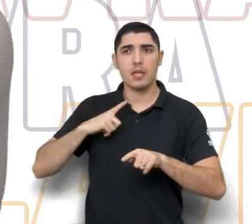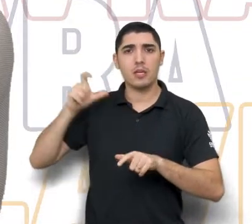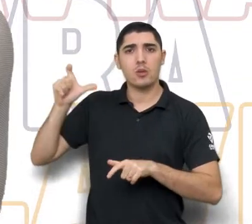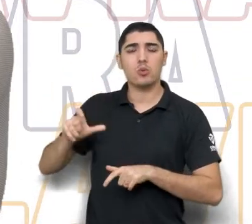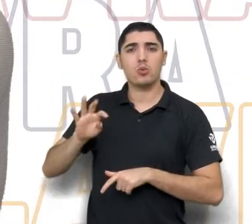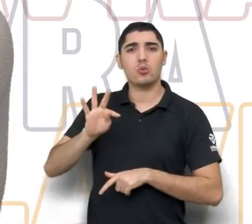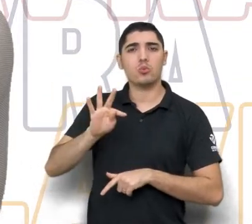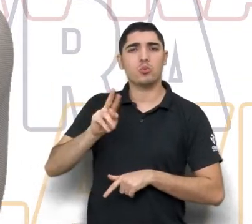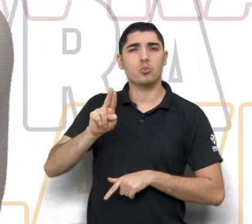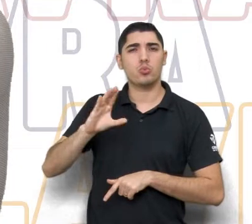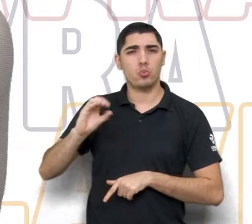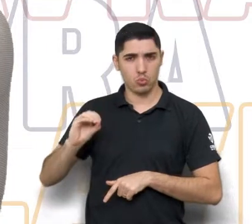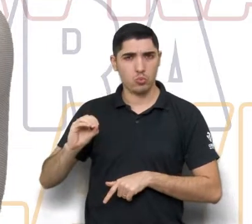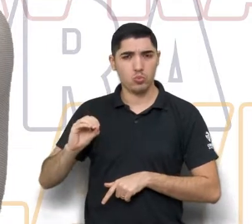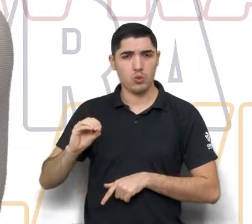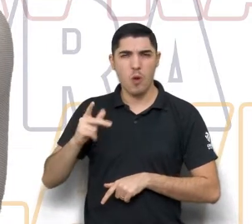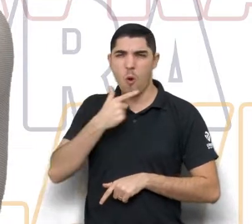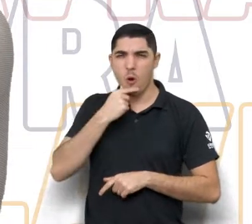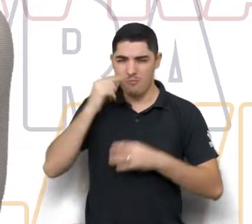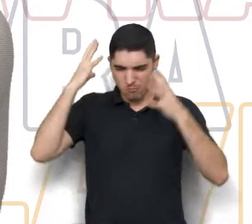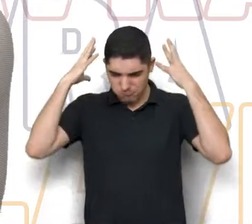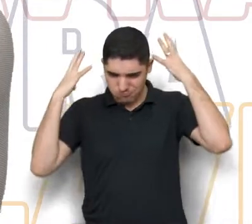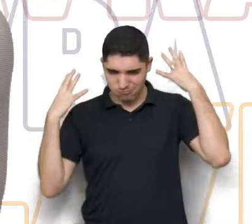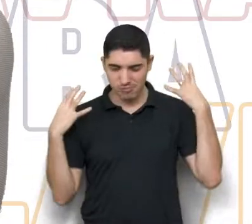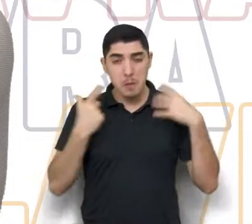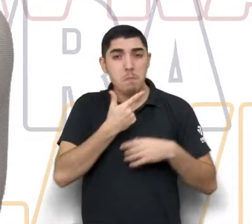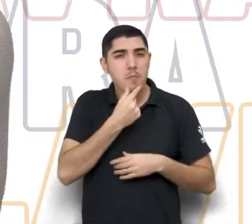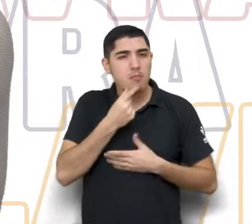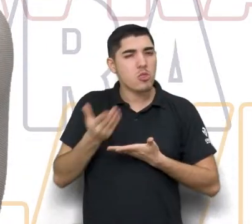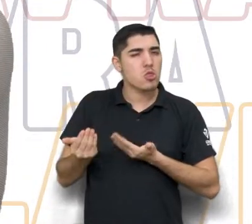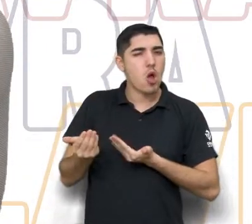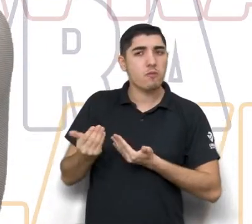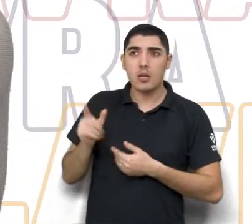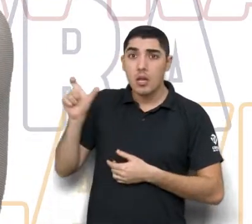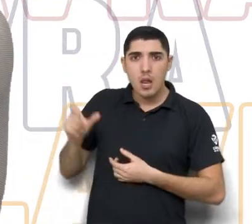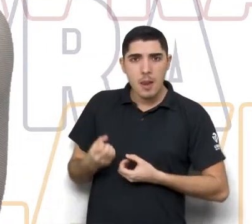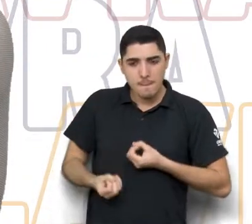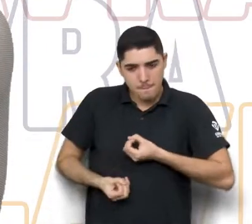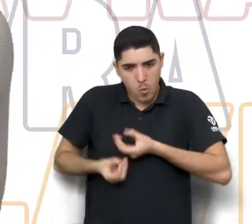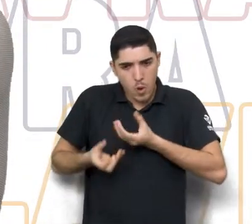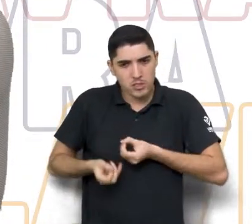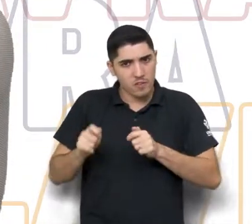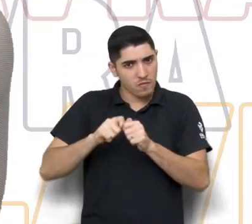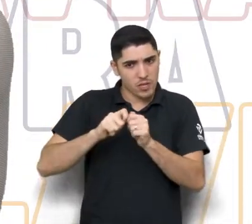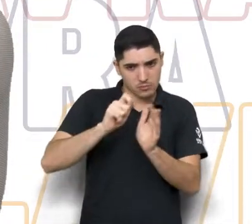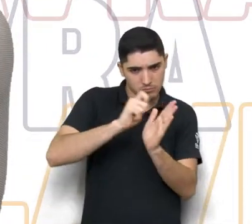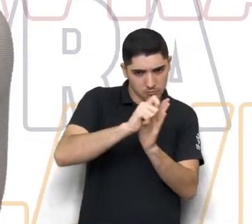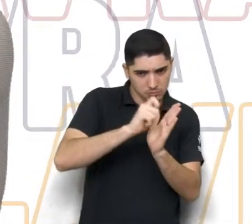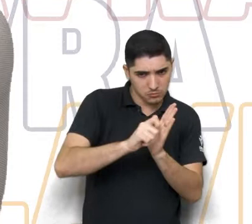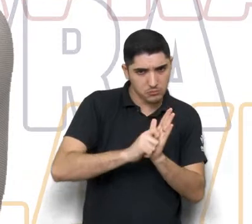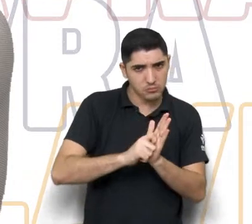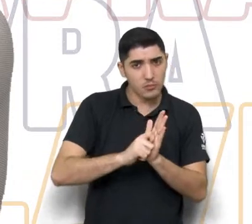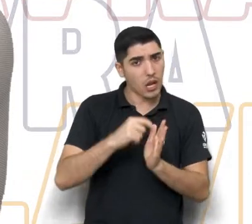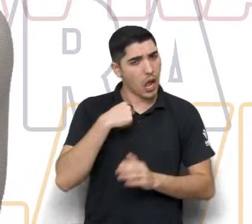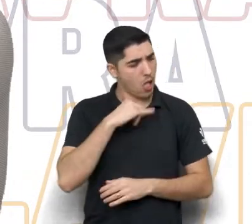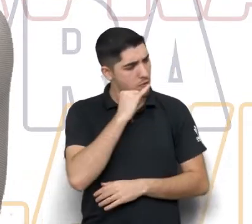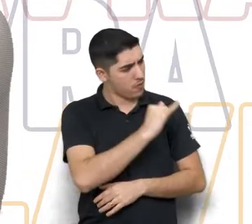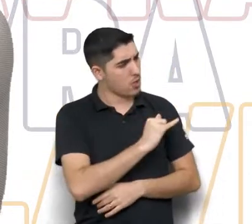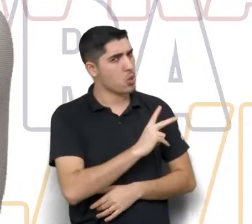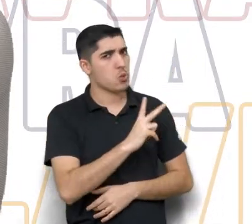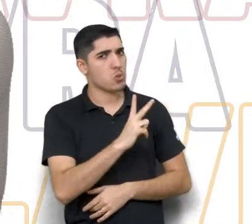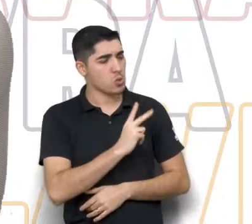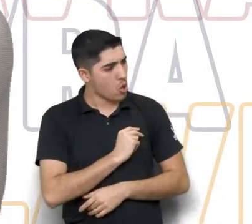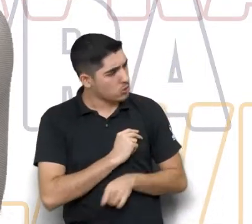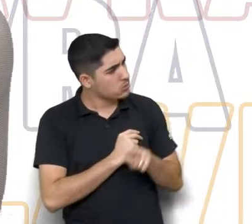né? Rapaz cabeludo, né? Menino, né? E ele tem uma poesia, ele fez uma poesia recentemente. Então eu falei para ele, Turro, eu preciso